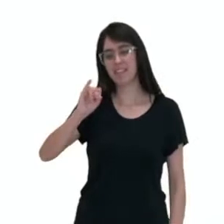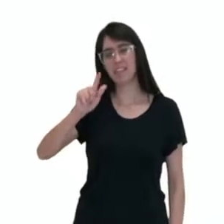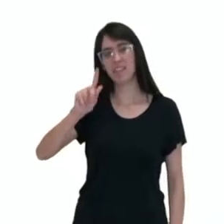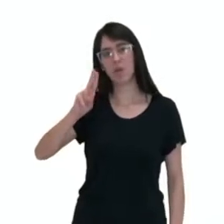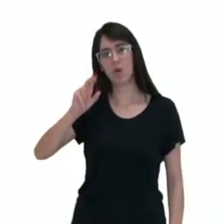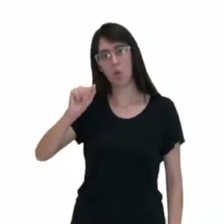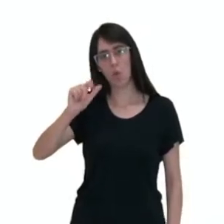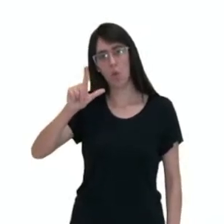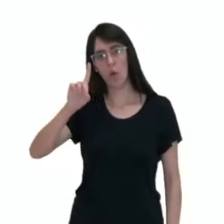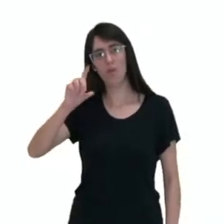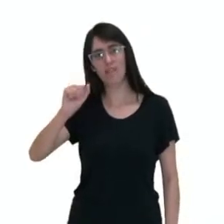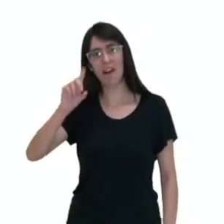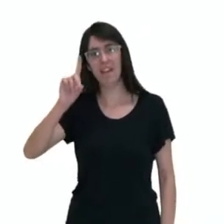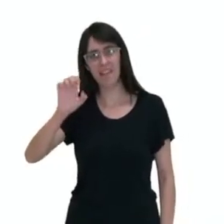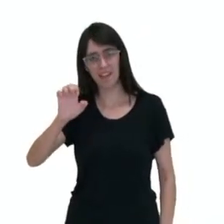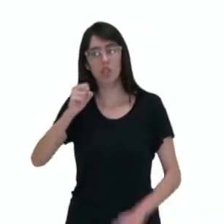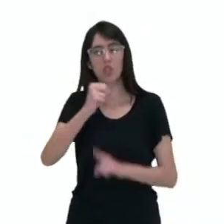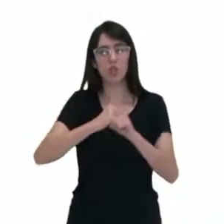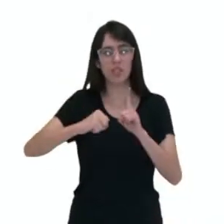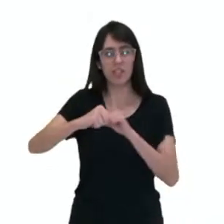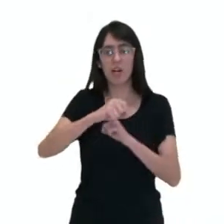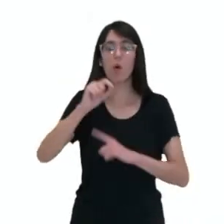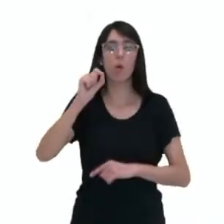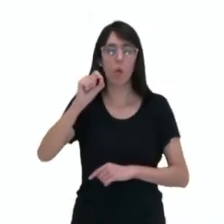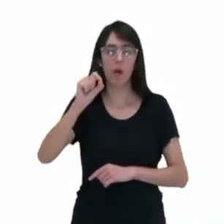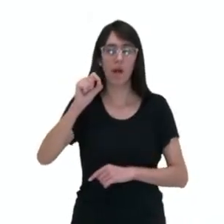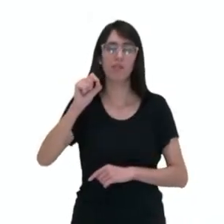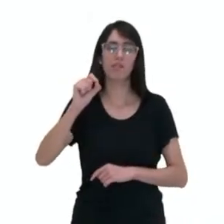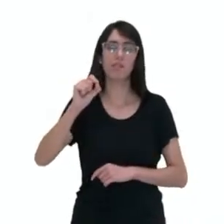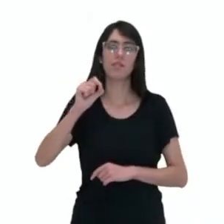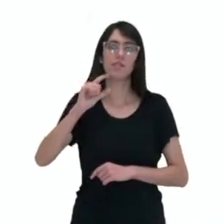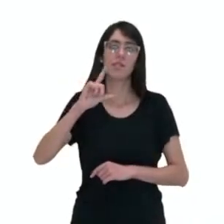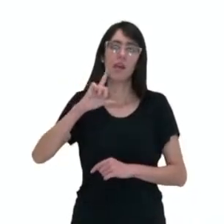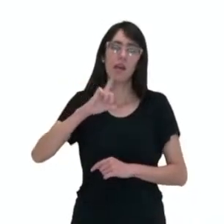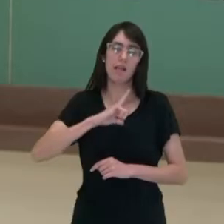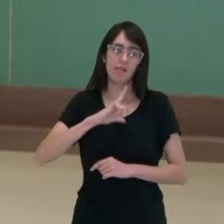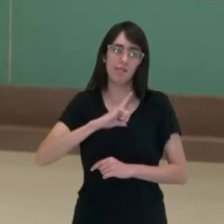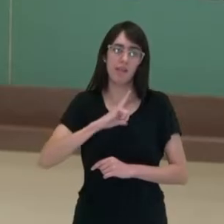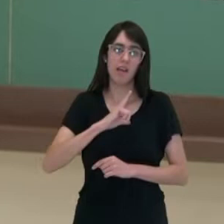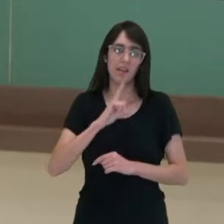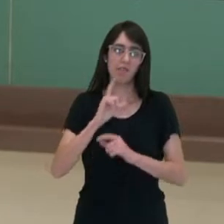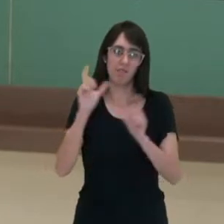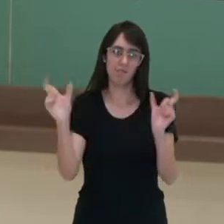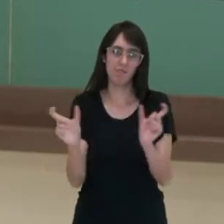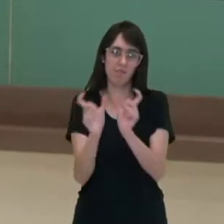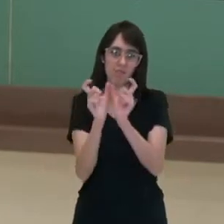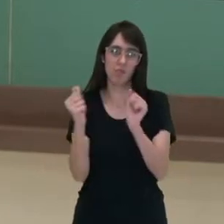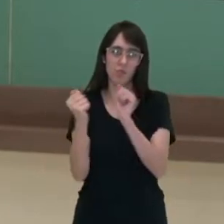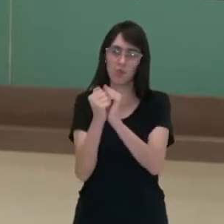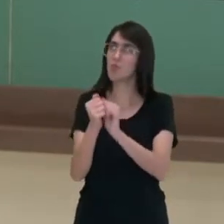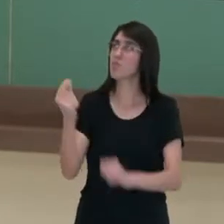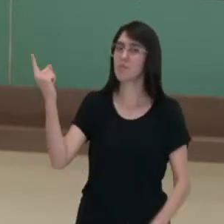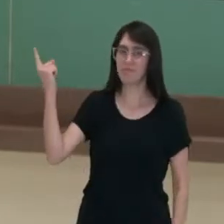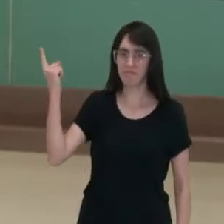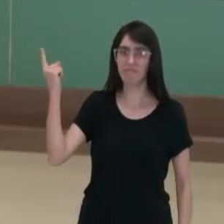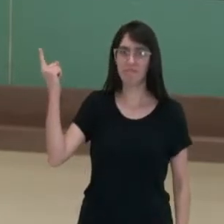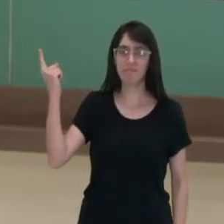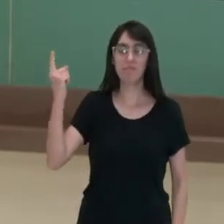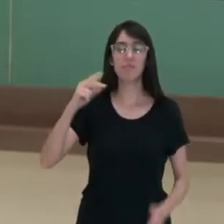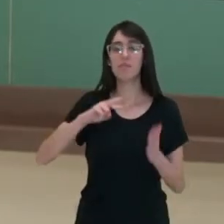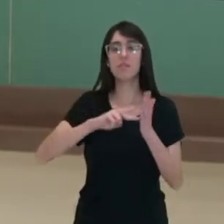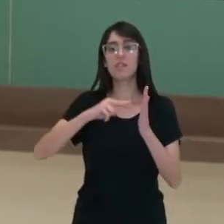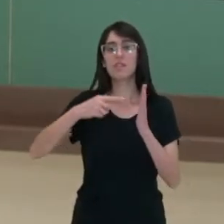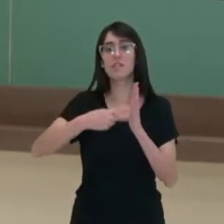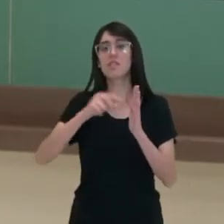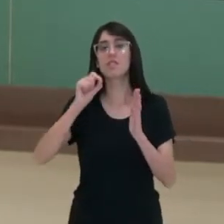estamos pensando em questão, se não houver nenhuma palavra acompanhando desigualdade de gênero ou raça, estamos